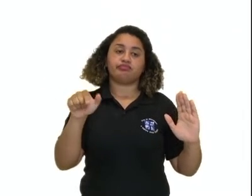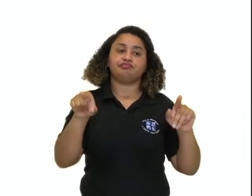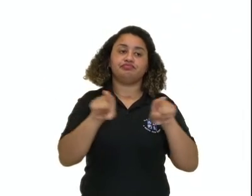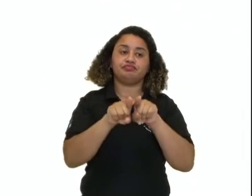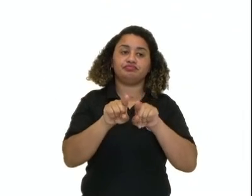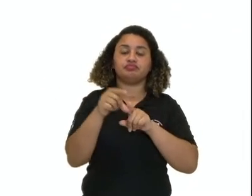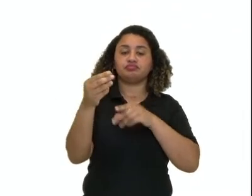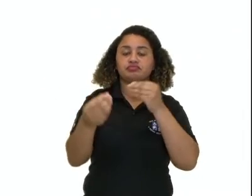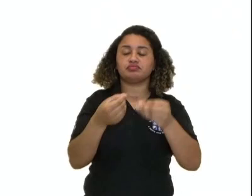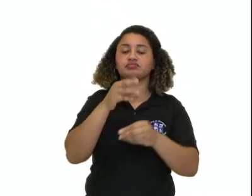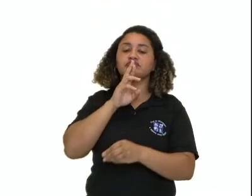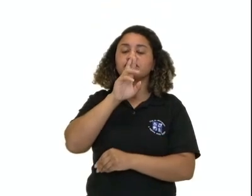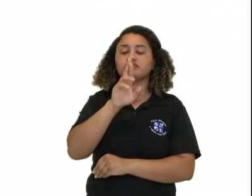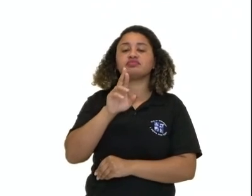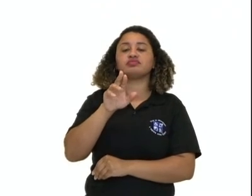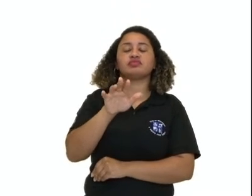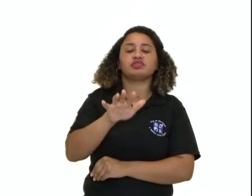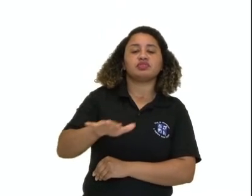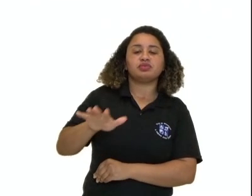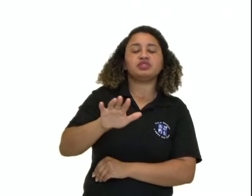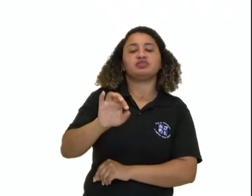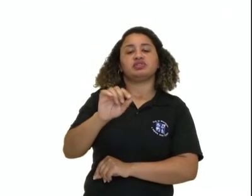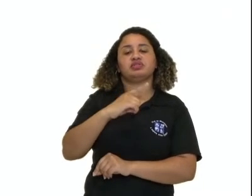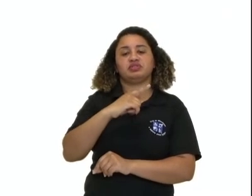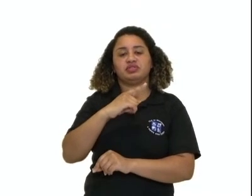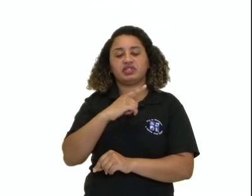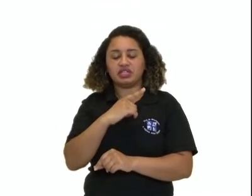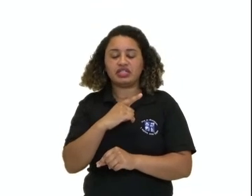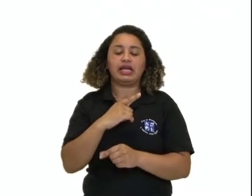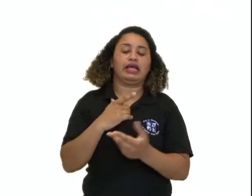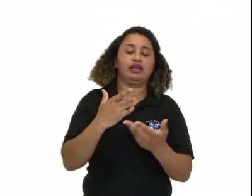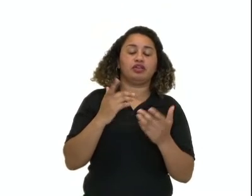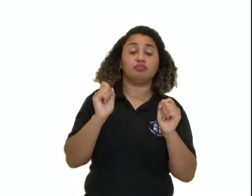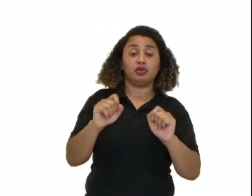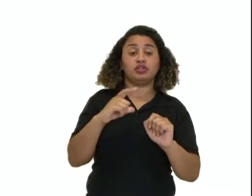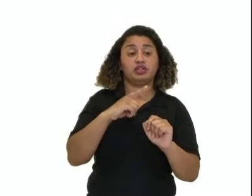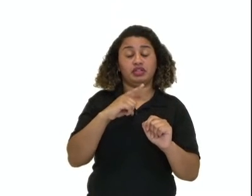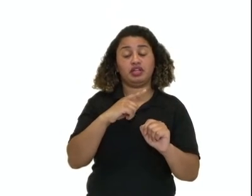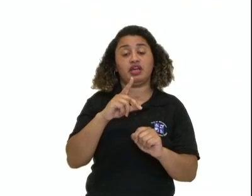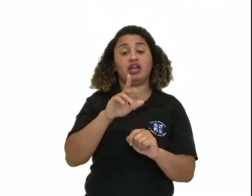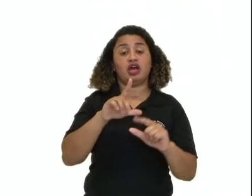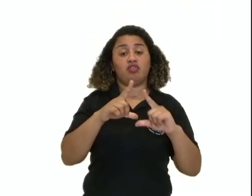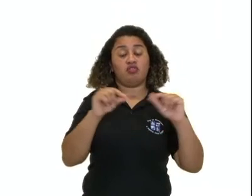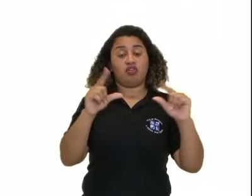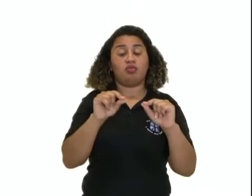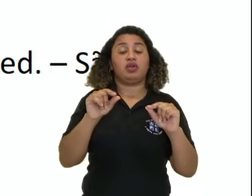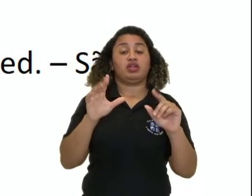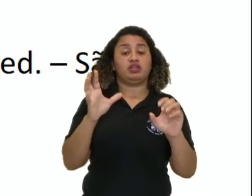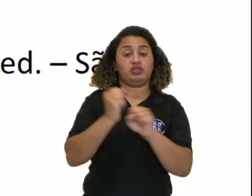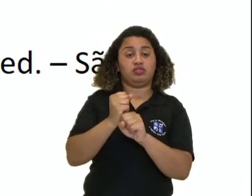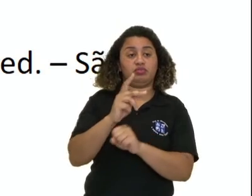como resolver algumas situações, problemas envolvendo a PA, a fórmula da soma